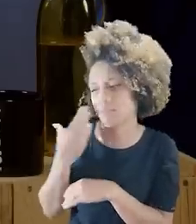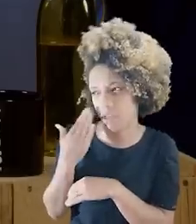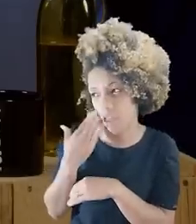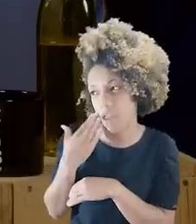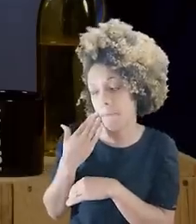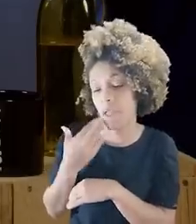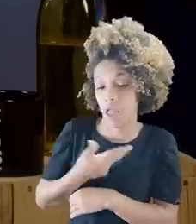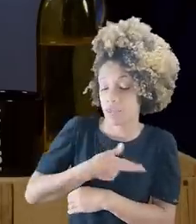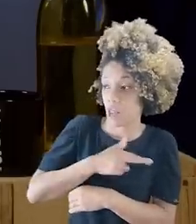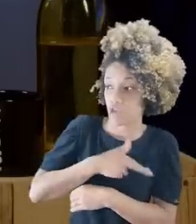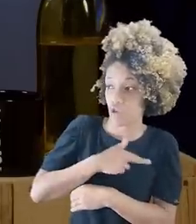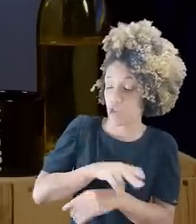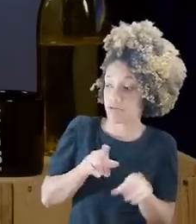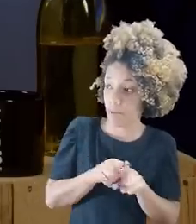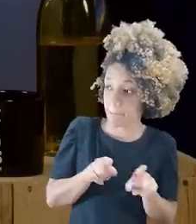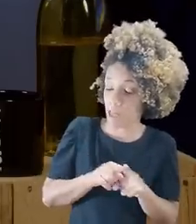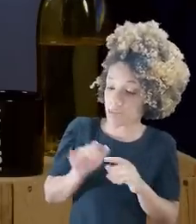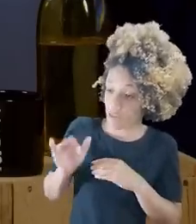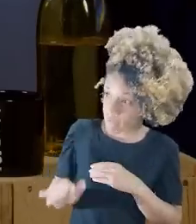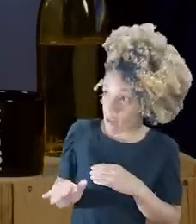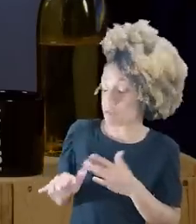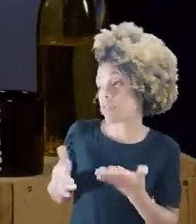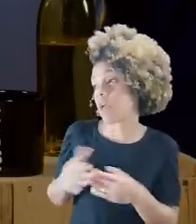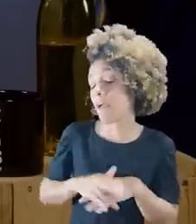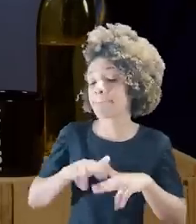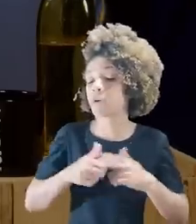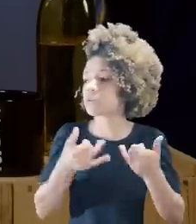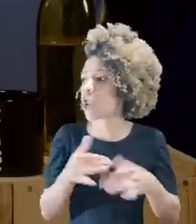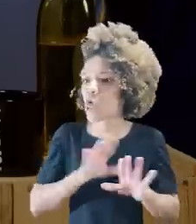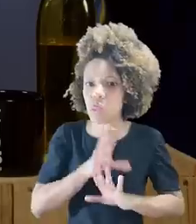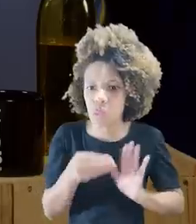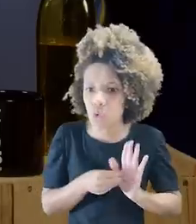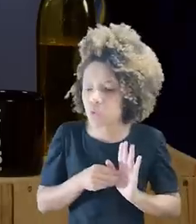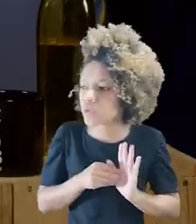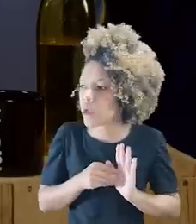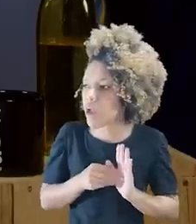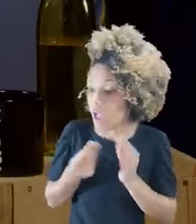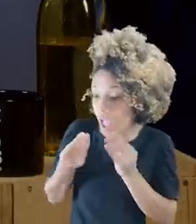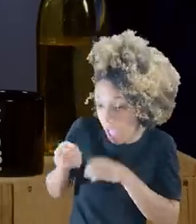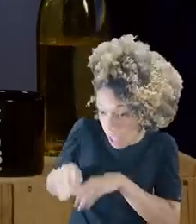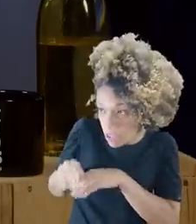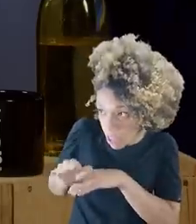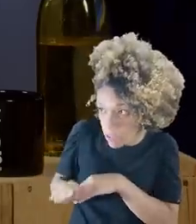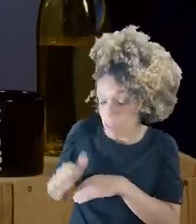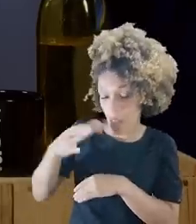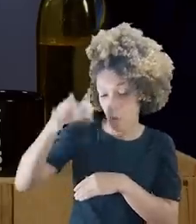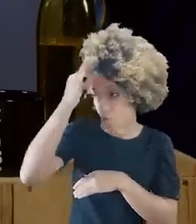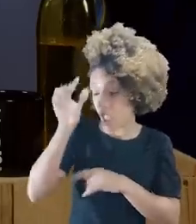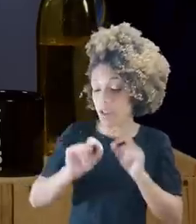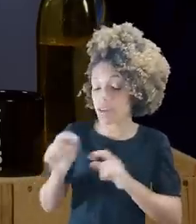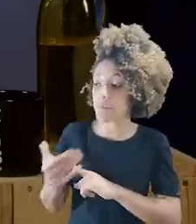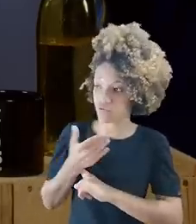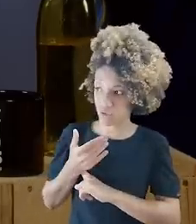me Trouxeram que me que me faz ficar mais forte a cada dia né que é minha conexão com o criador é da minha infância ela